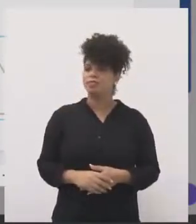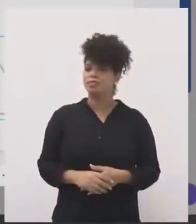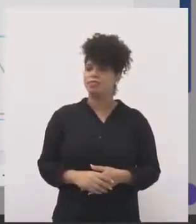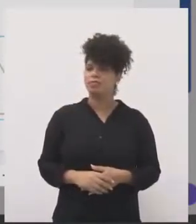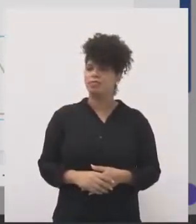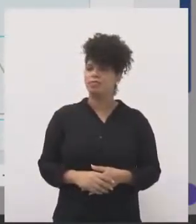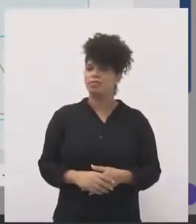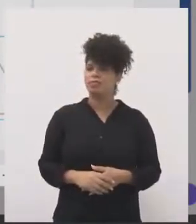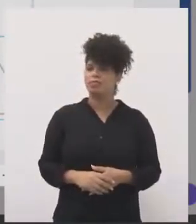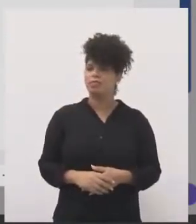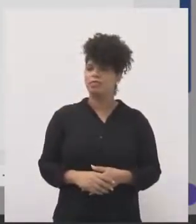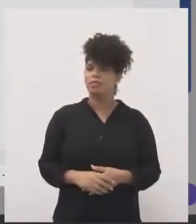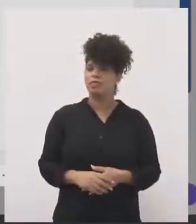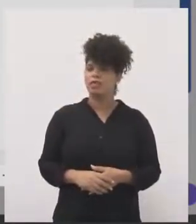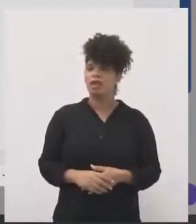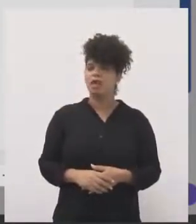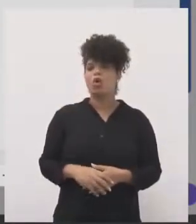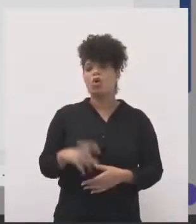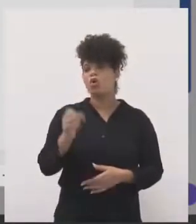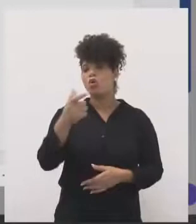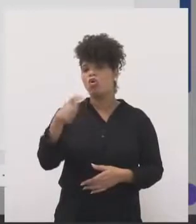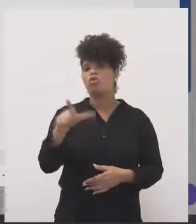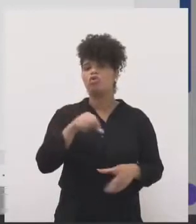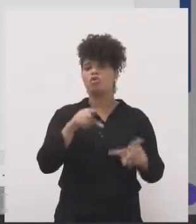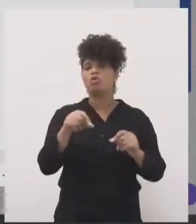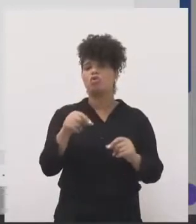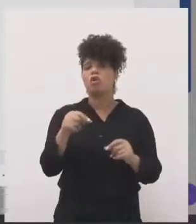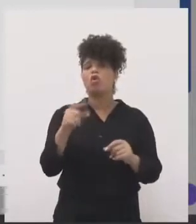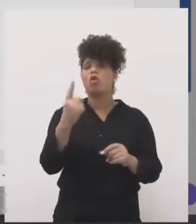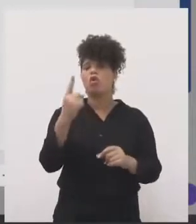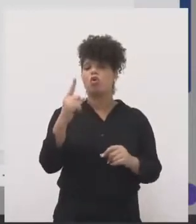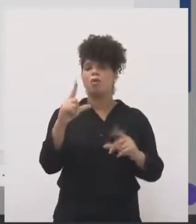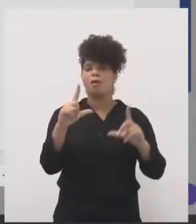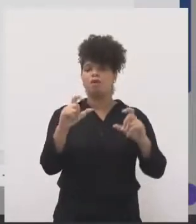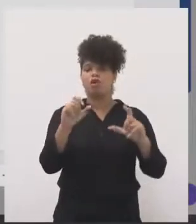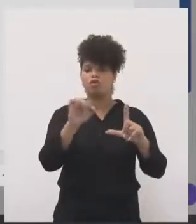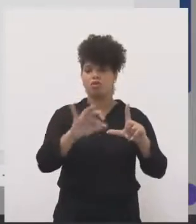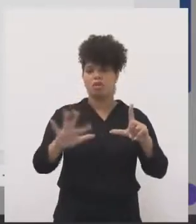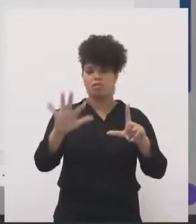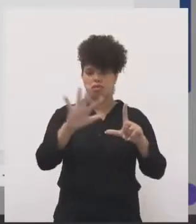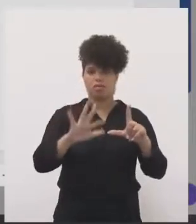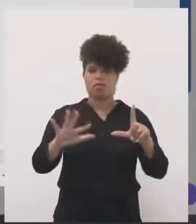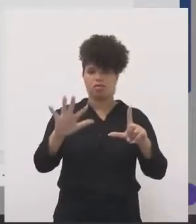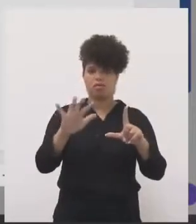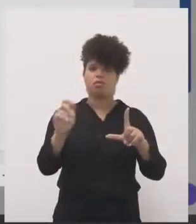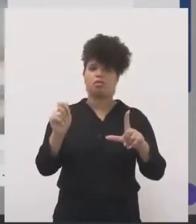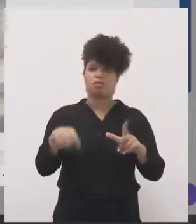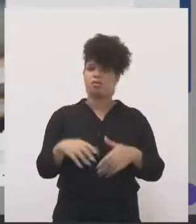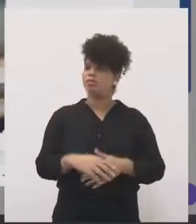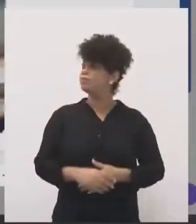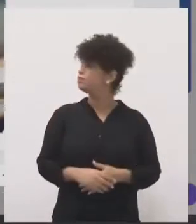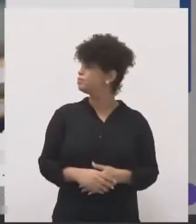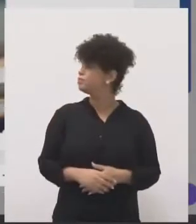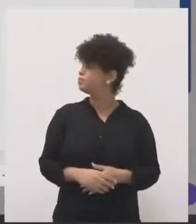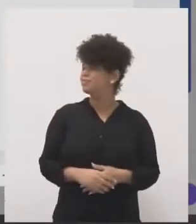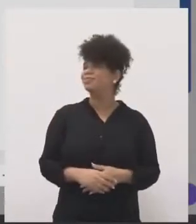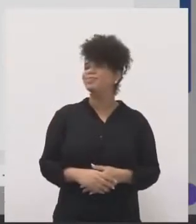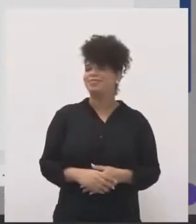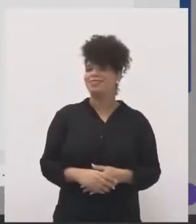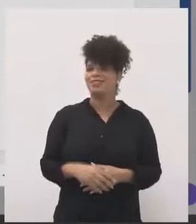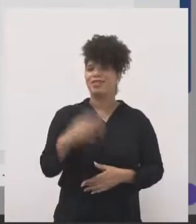personalizar da forma que eu quiser, ou se eu quiser colocar só uma imagem também, pode ser. Eu posso colocar uma